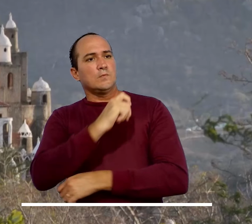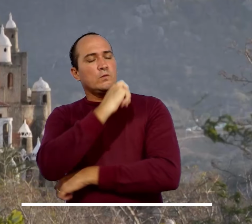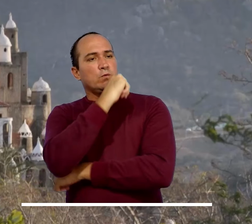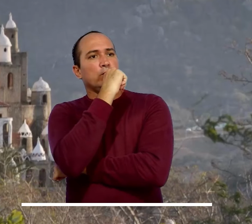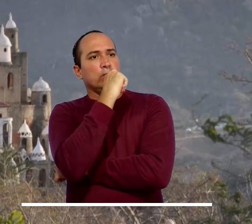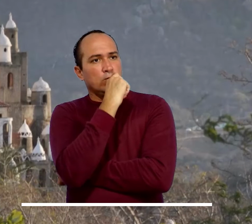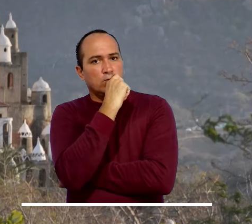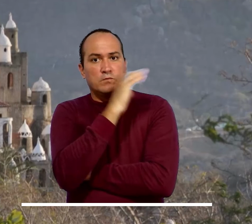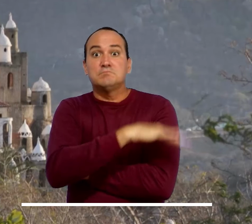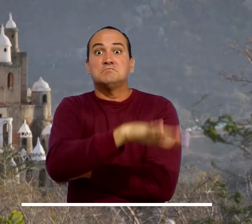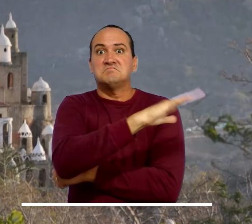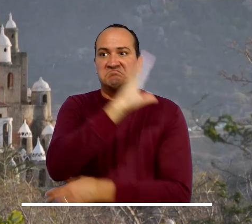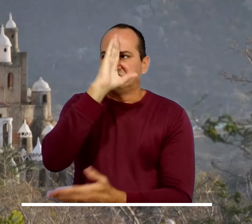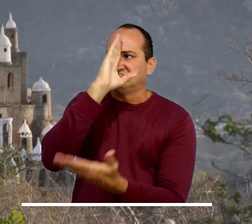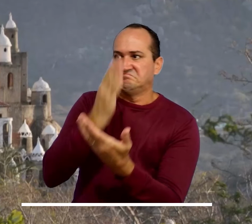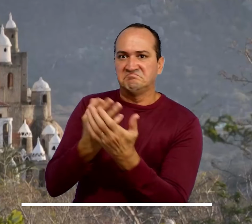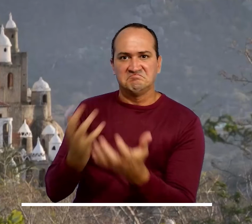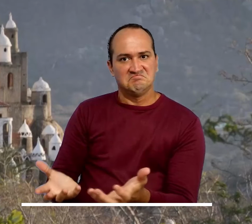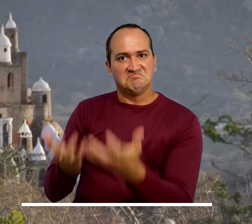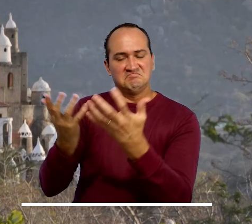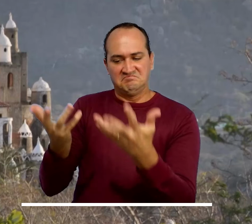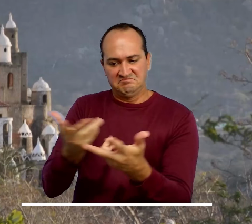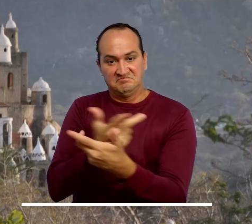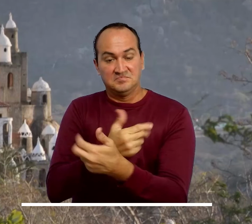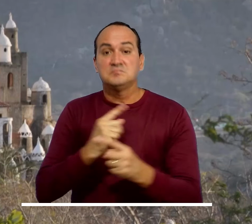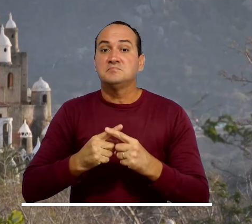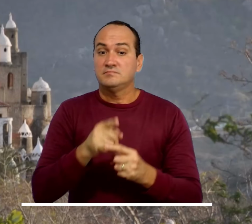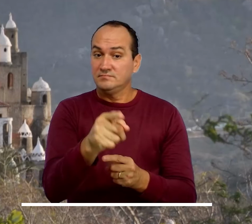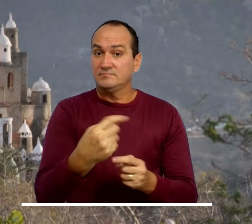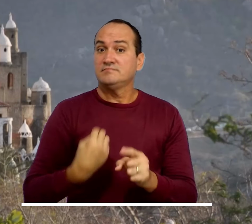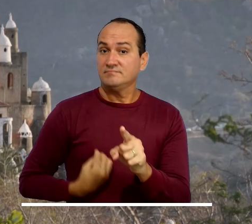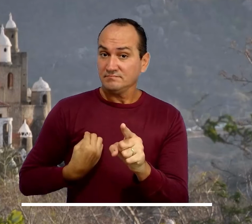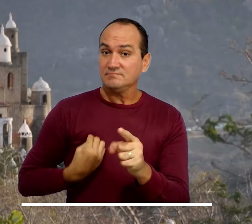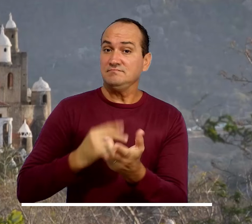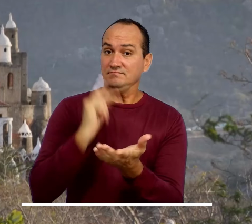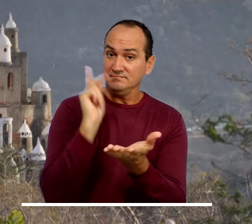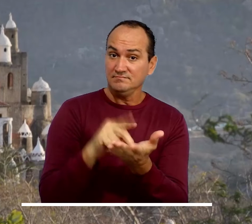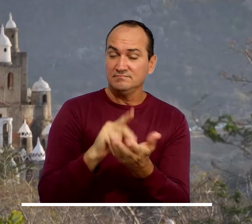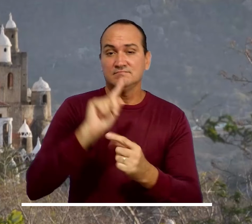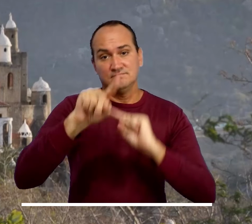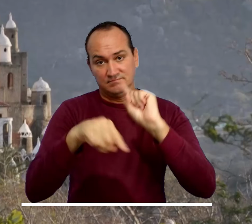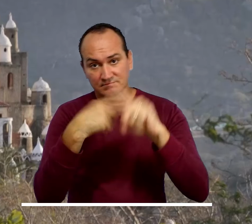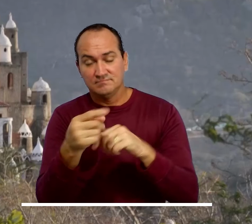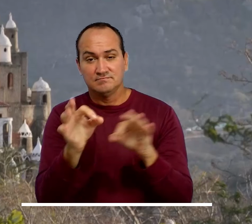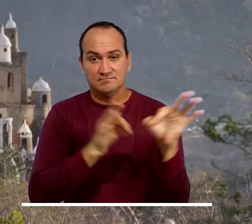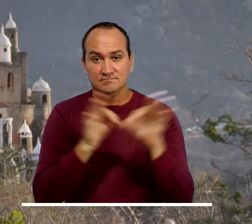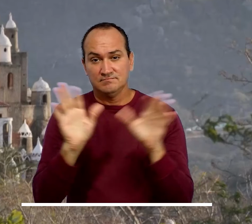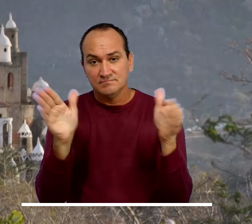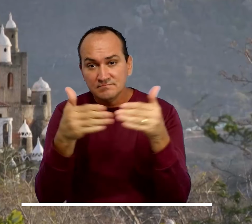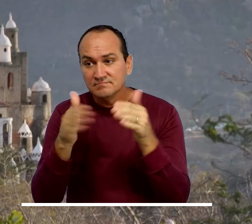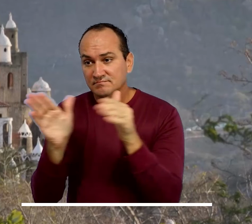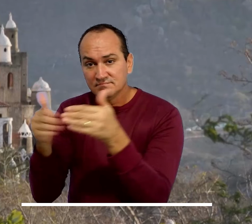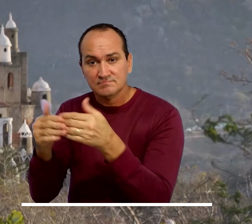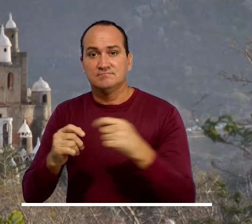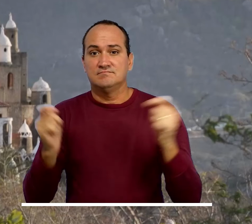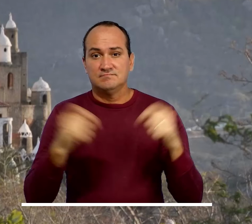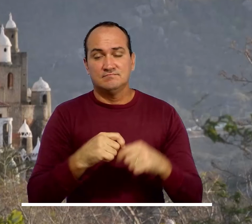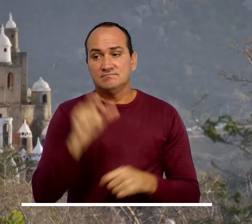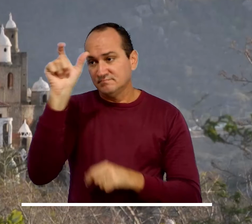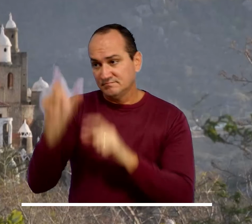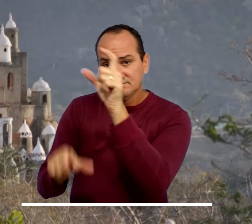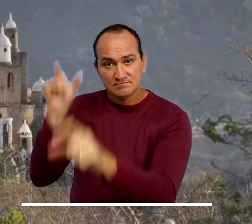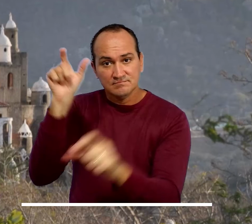a credibilidade do que você está fazendo, porque esse castelo é uma coisa que existe, e depois você vai fazer tomadas de planos mais fechados com os